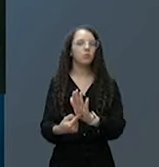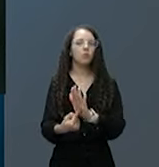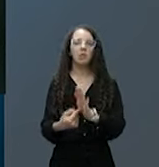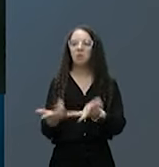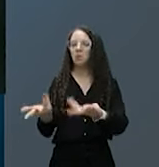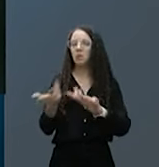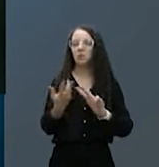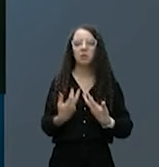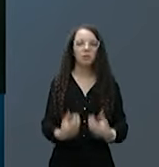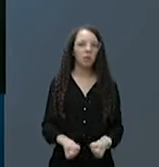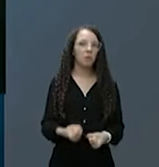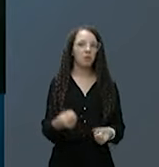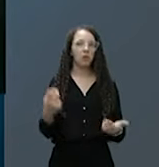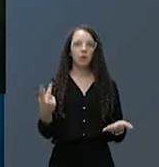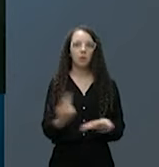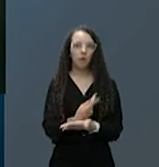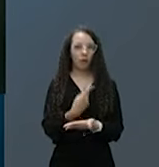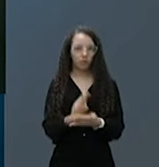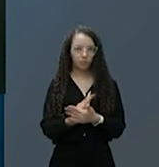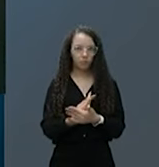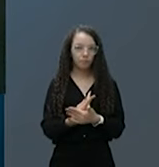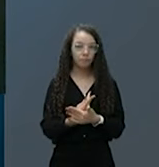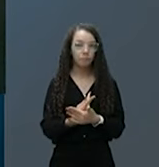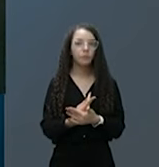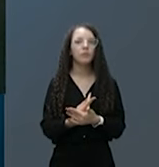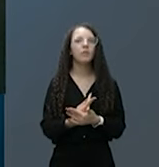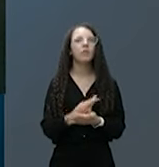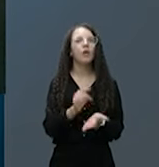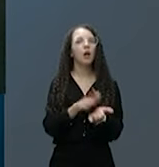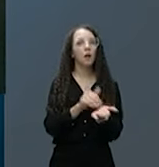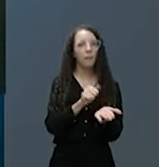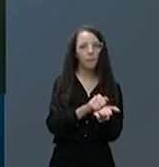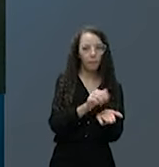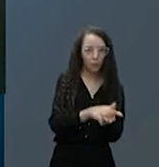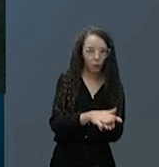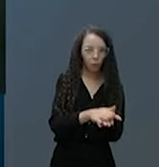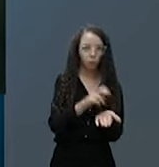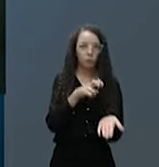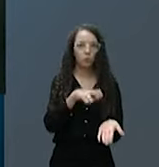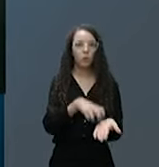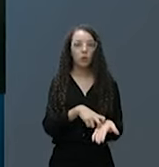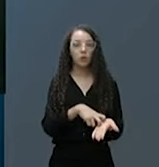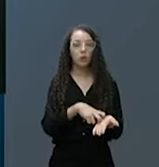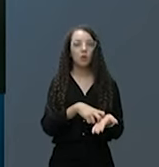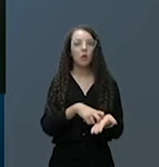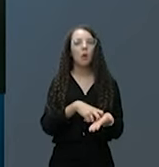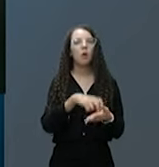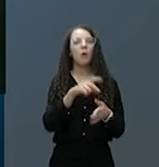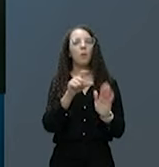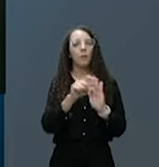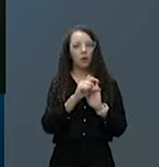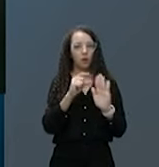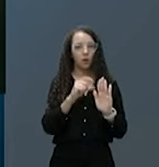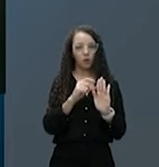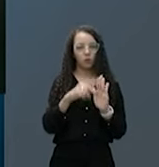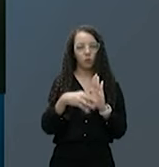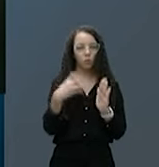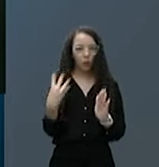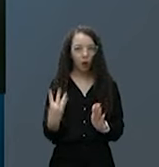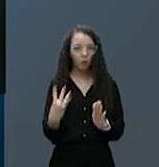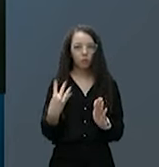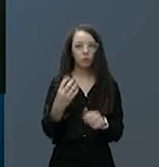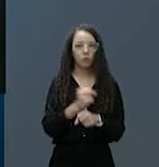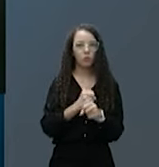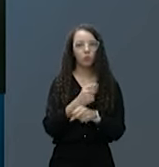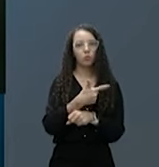ou improcedente. A condenação ao pagamento de multa prevista no parágrafo 4º de 2021 pressupõe decisão